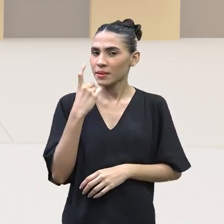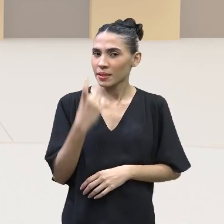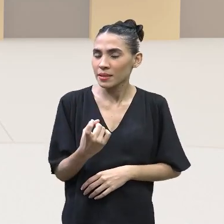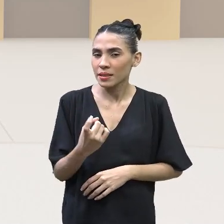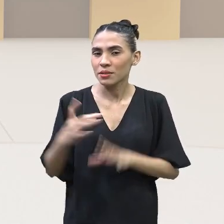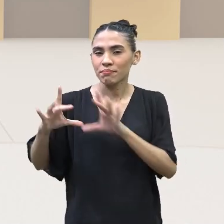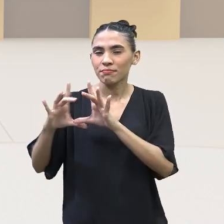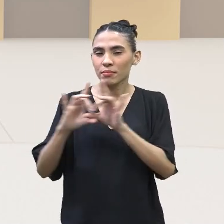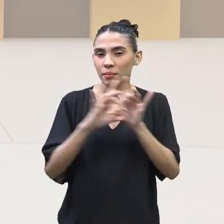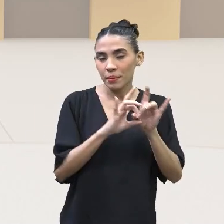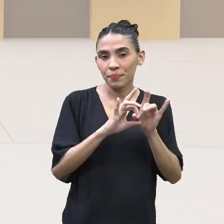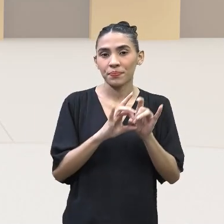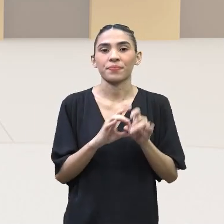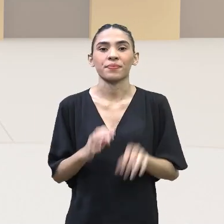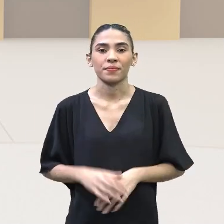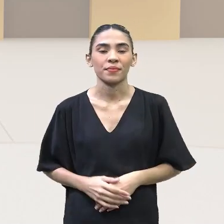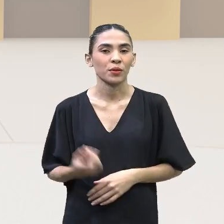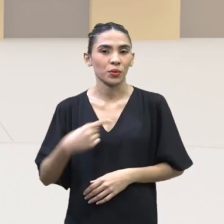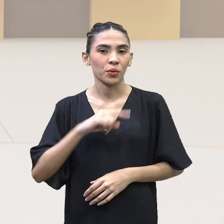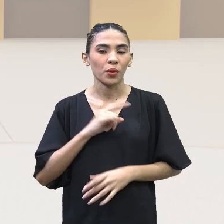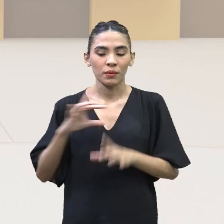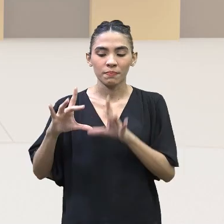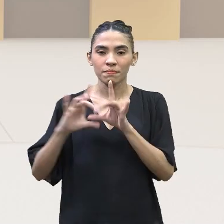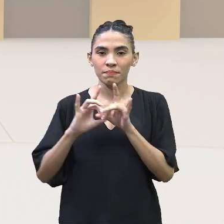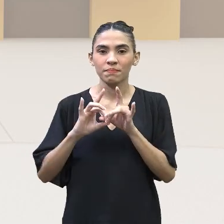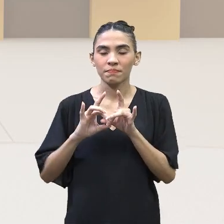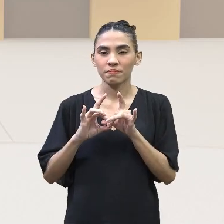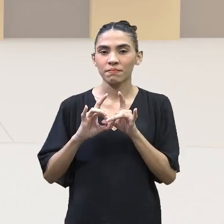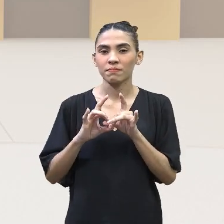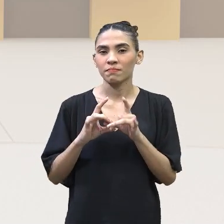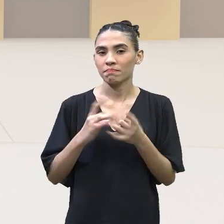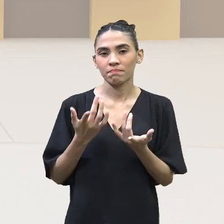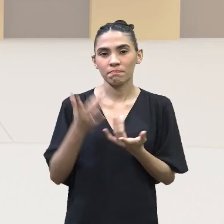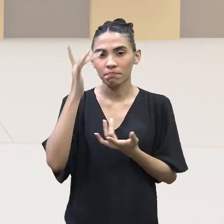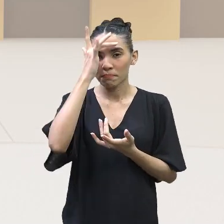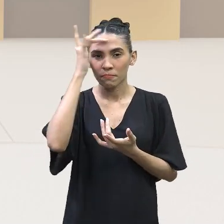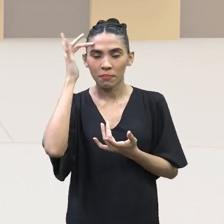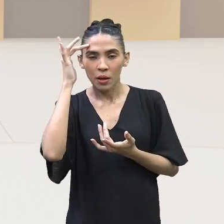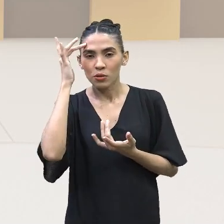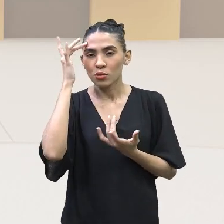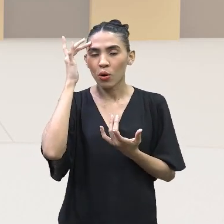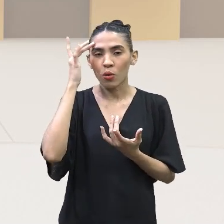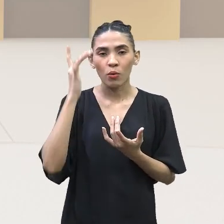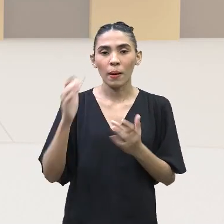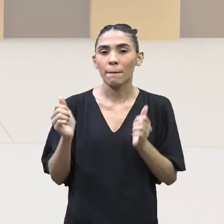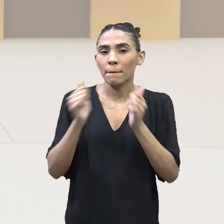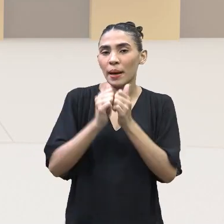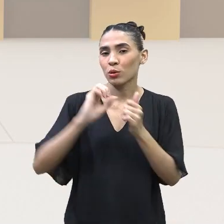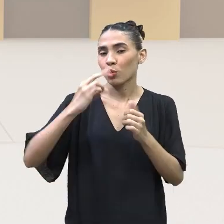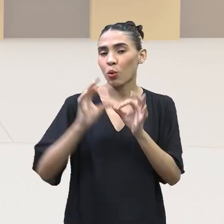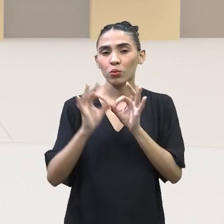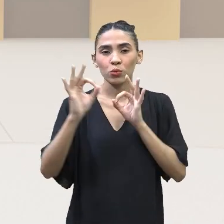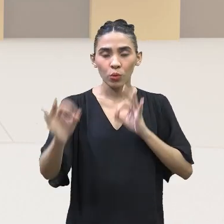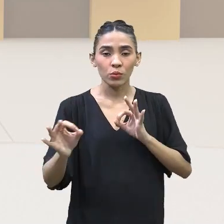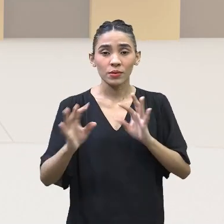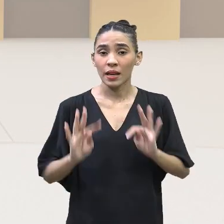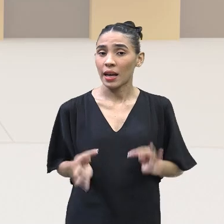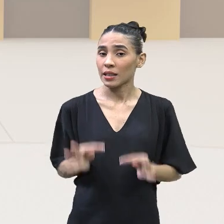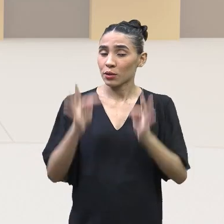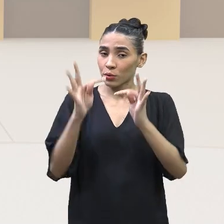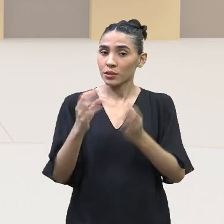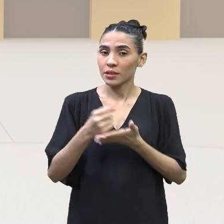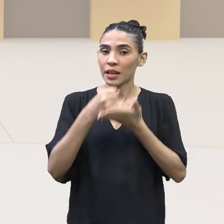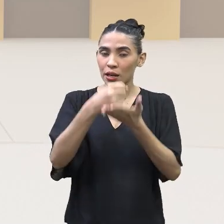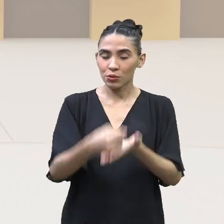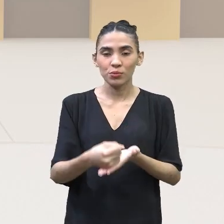rede de conexões. Estamos interligados com o outro. Esteja ele perto de mim ou do outro lado do mundo. E as tecnologias nos favorecem